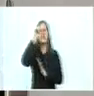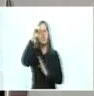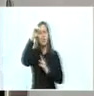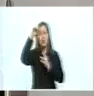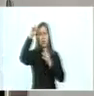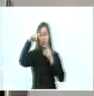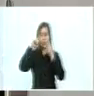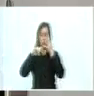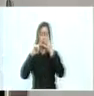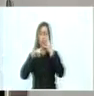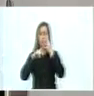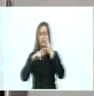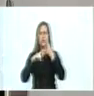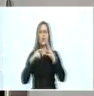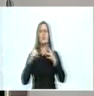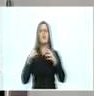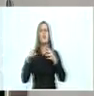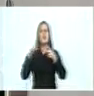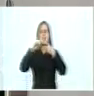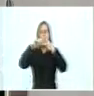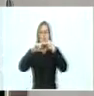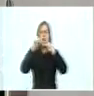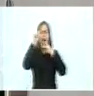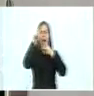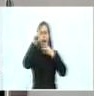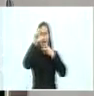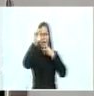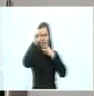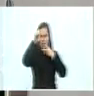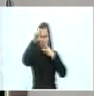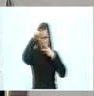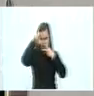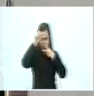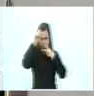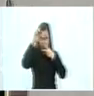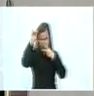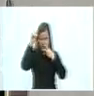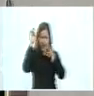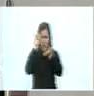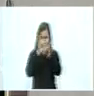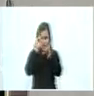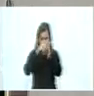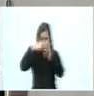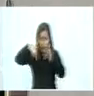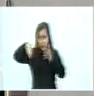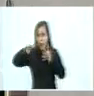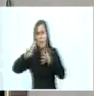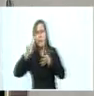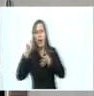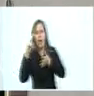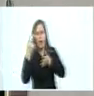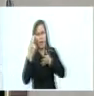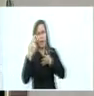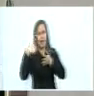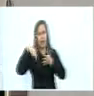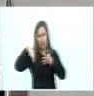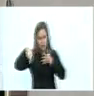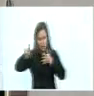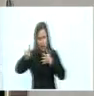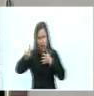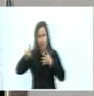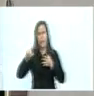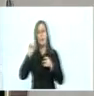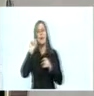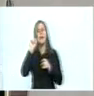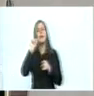por causa disso e o Alexandre Valente. A realidade é que a gente foi lá para atrás de um tumbo para